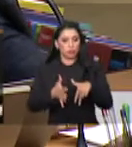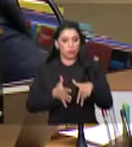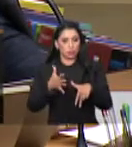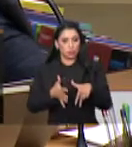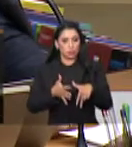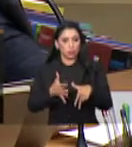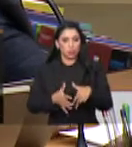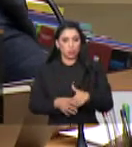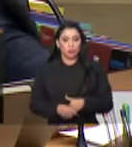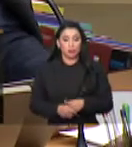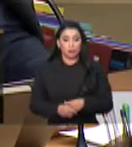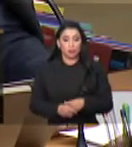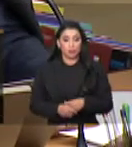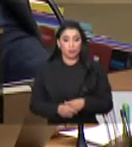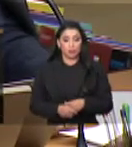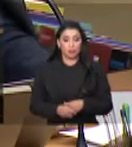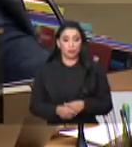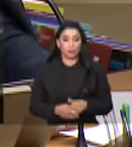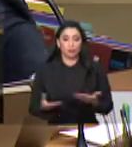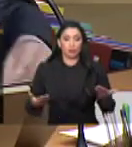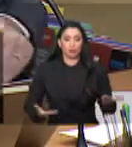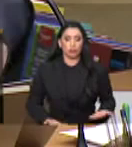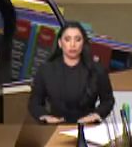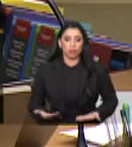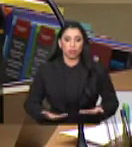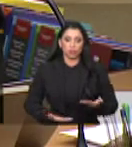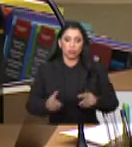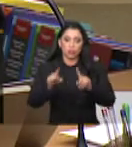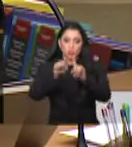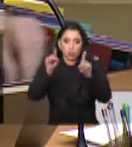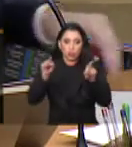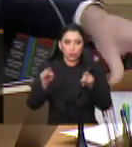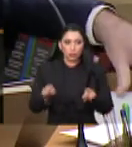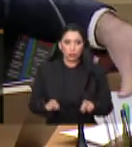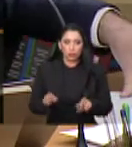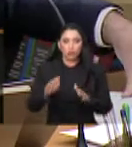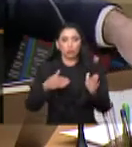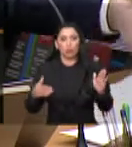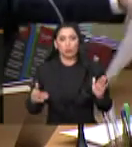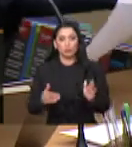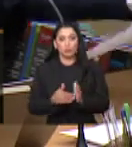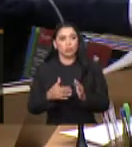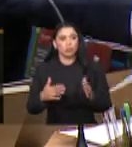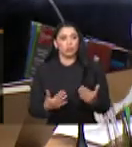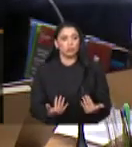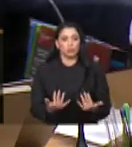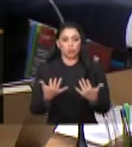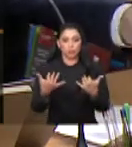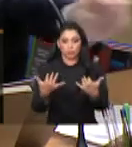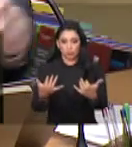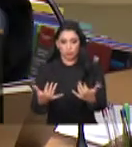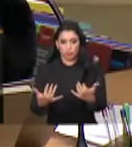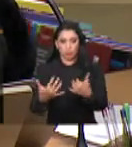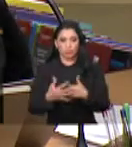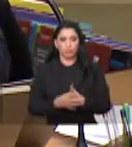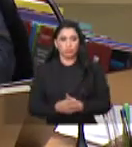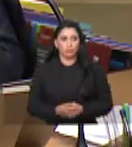orais aos servidores e todos aqueles que nos acompanham